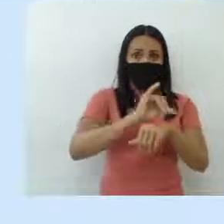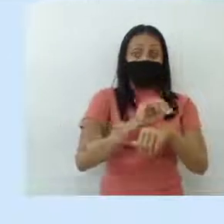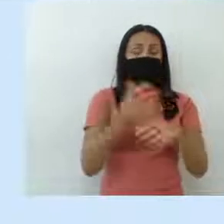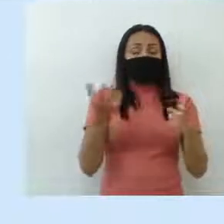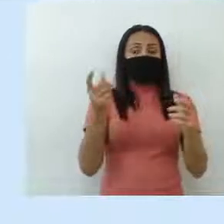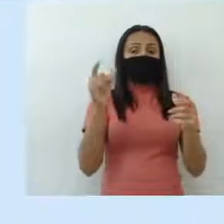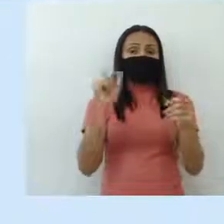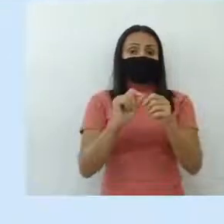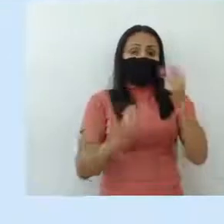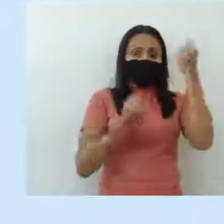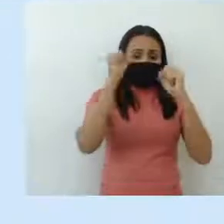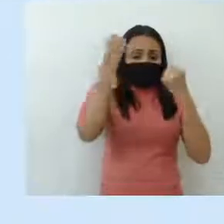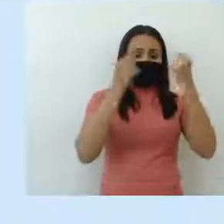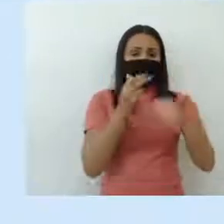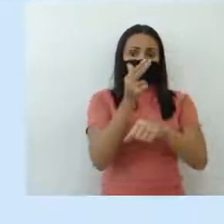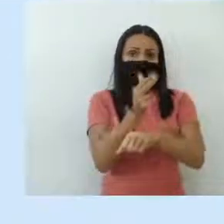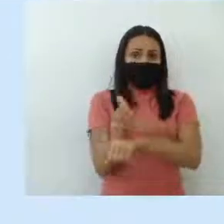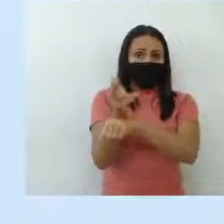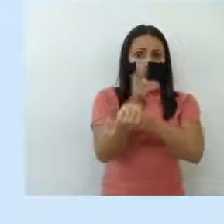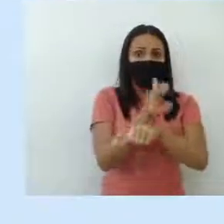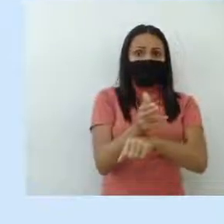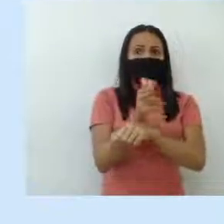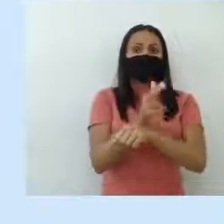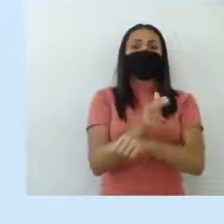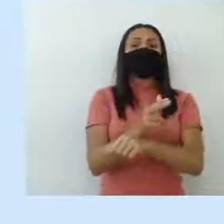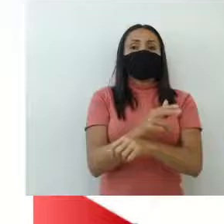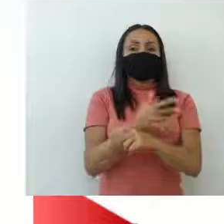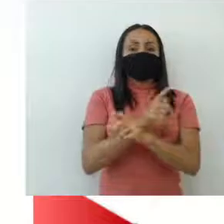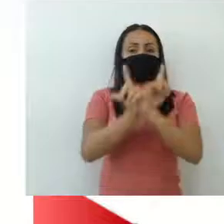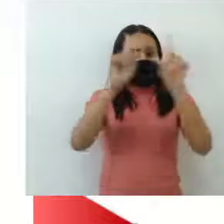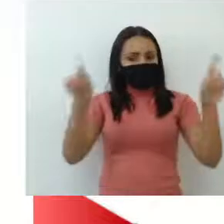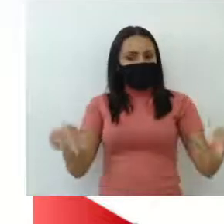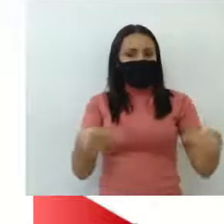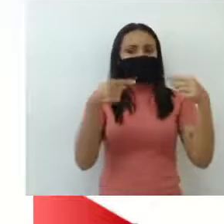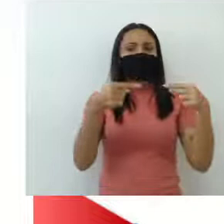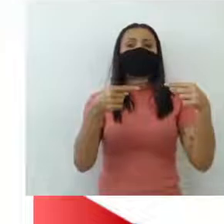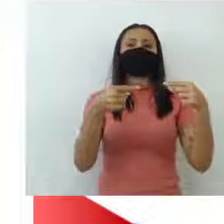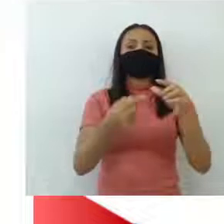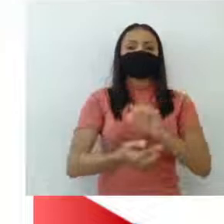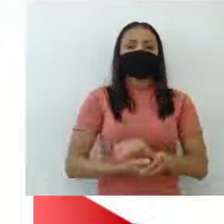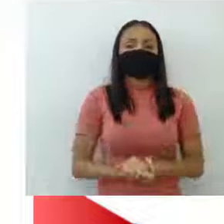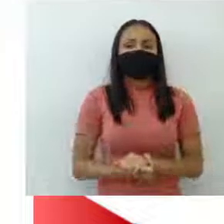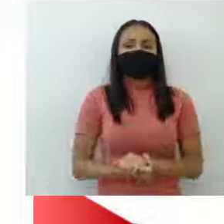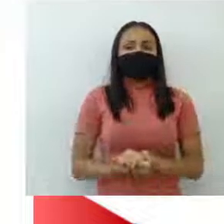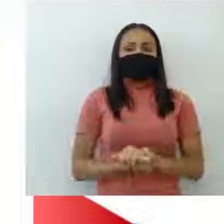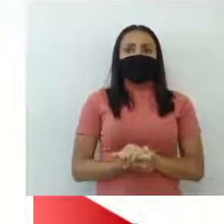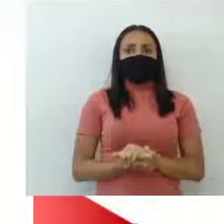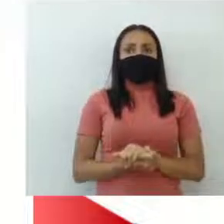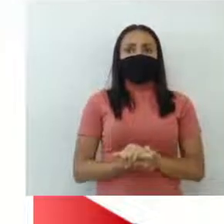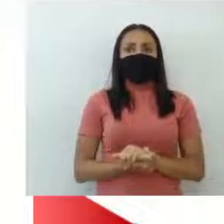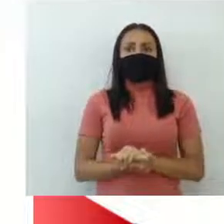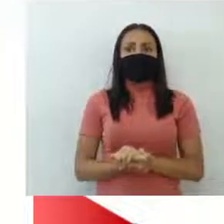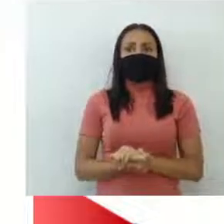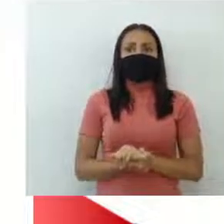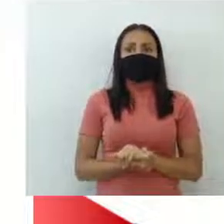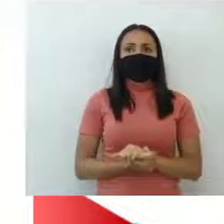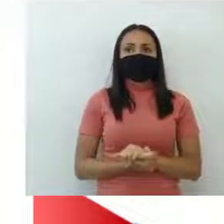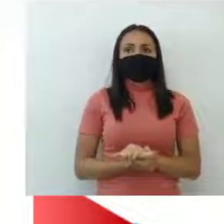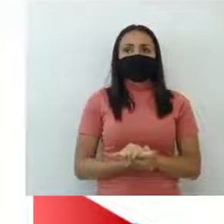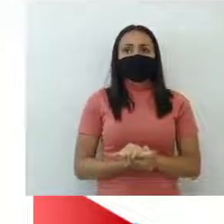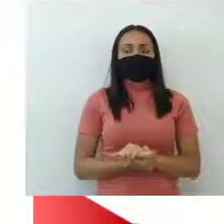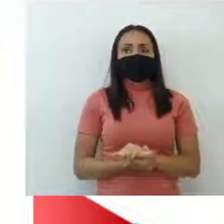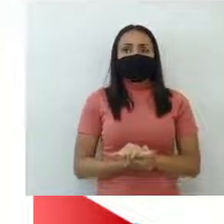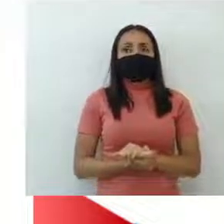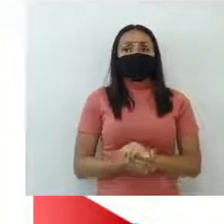fortaleciam para combater seus inimigos, né? Então poucas foram as iniciativas portuguesas em colonizar a